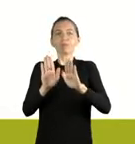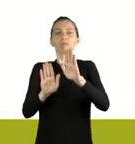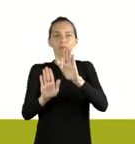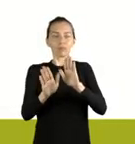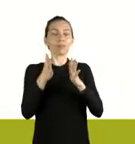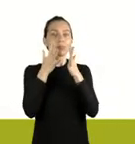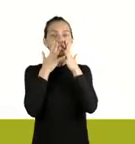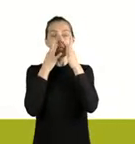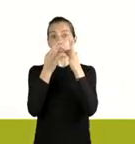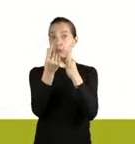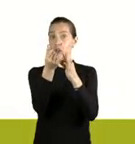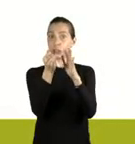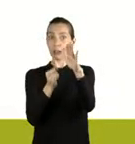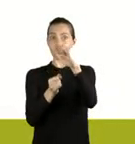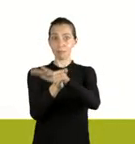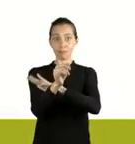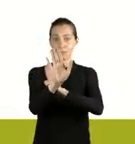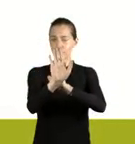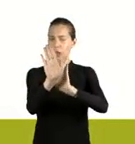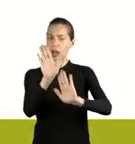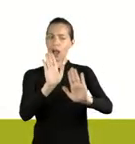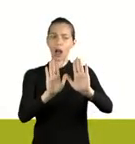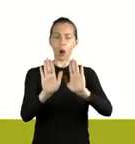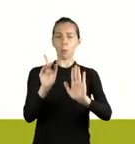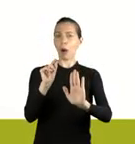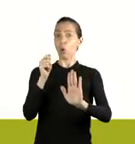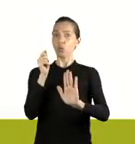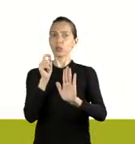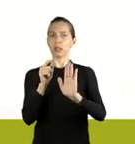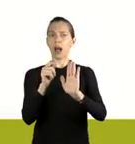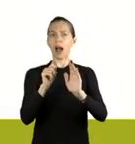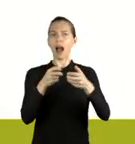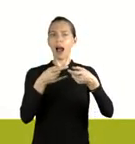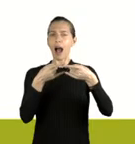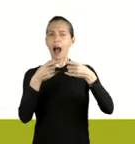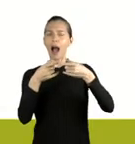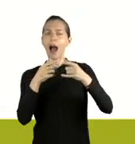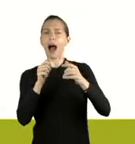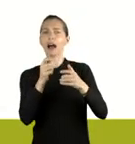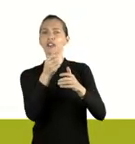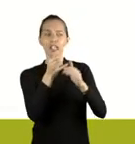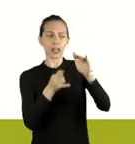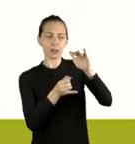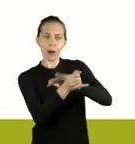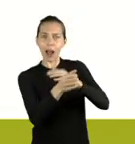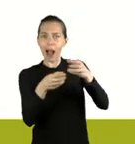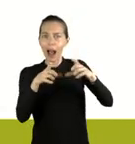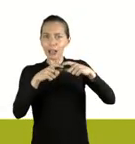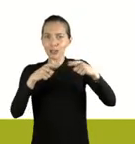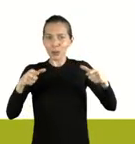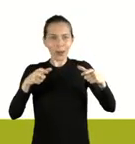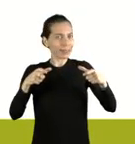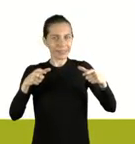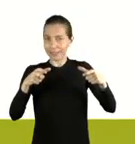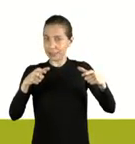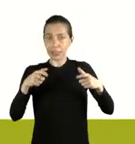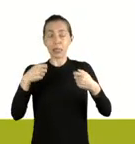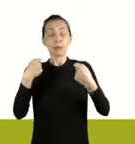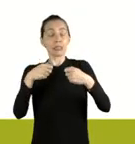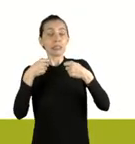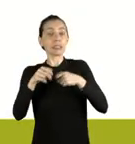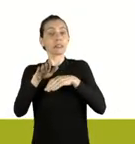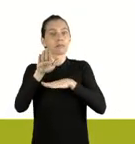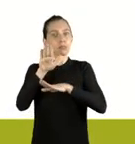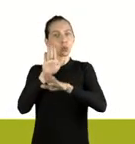investimentos conservadores. E é normal. Tá? Conservador não quer dizer não rentável. Tá? É só um perfil